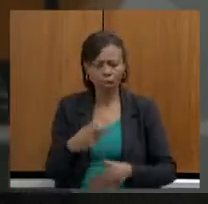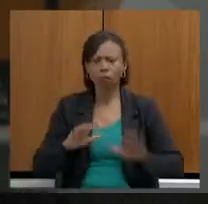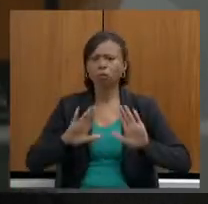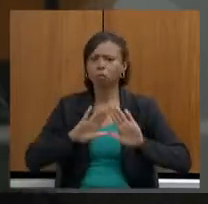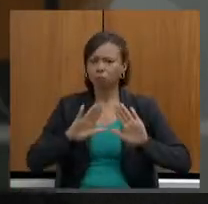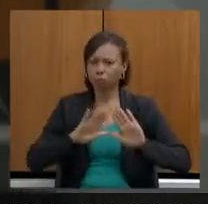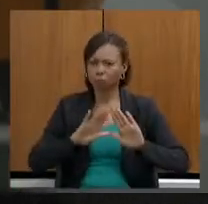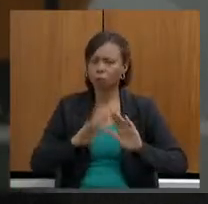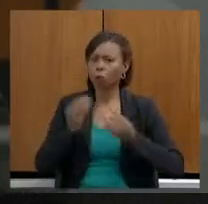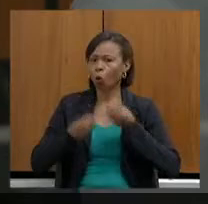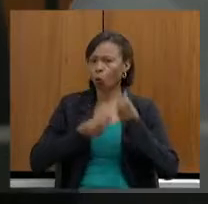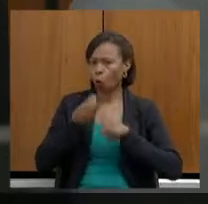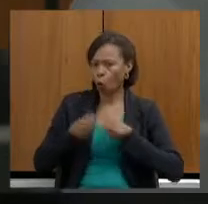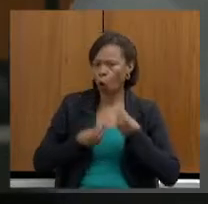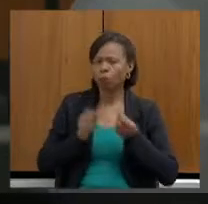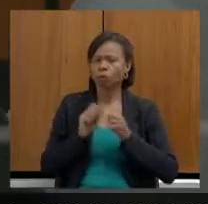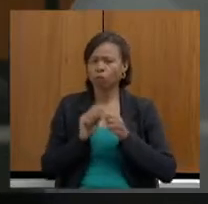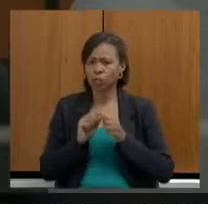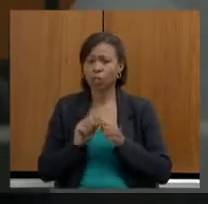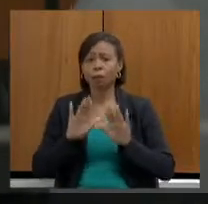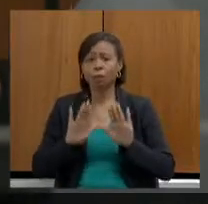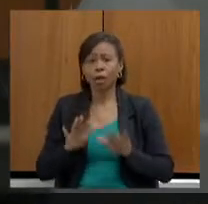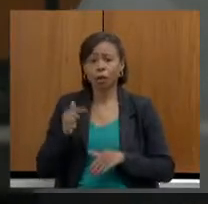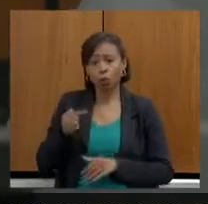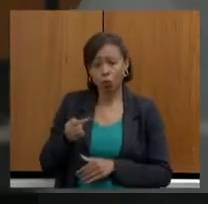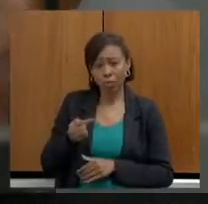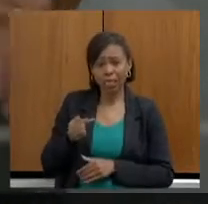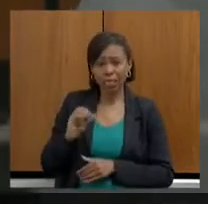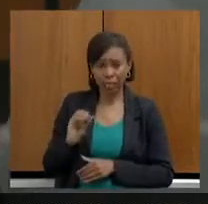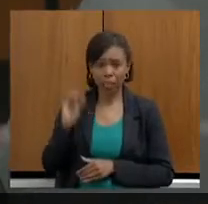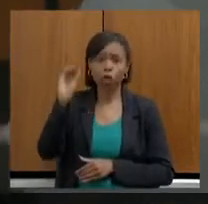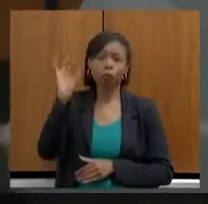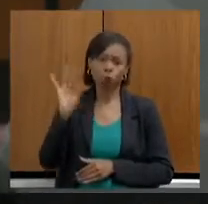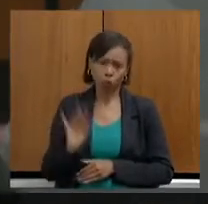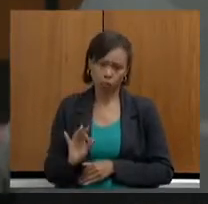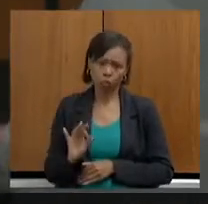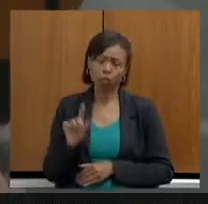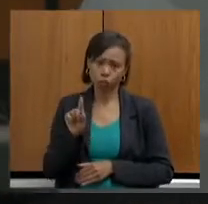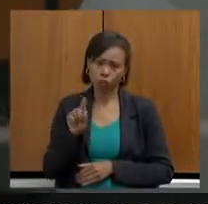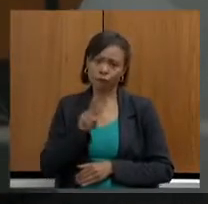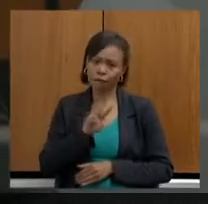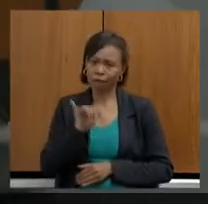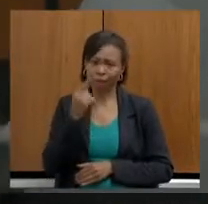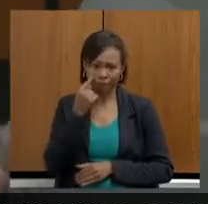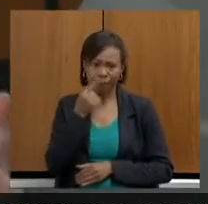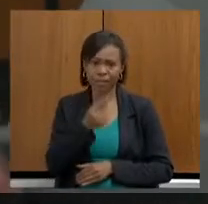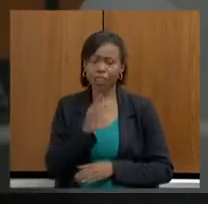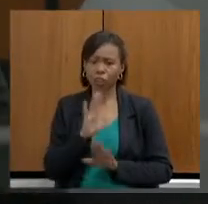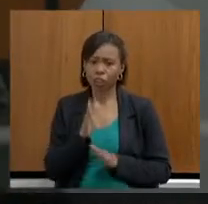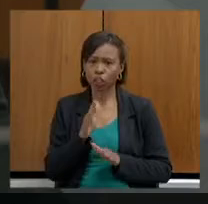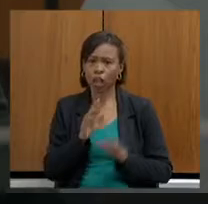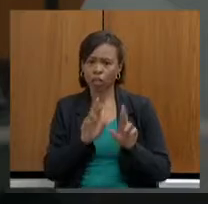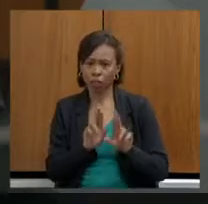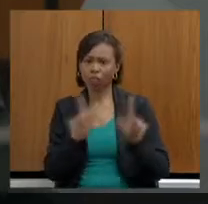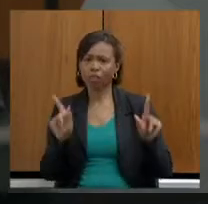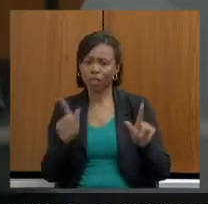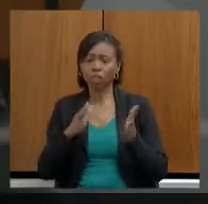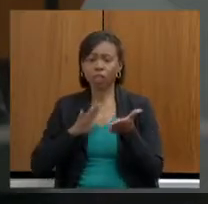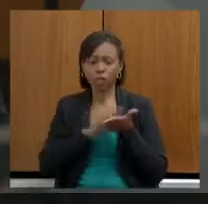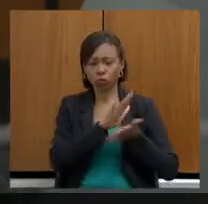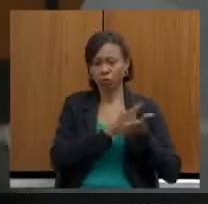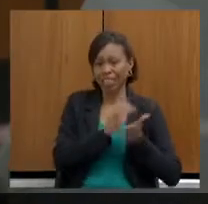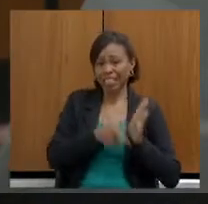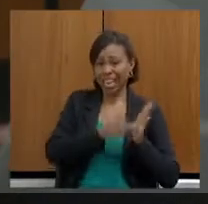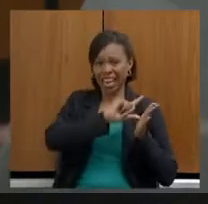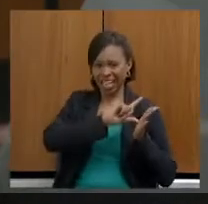casa como isso será feito mas o percentual o seu vai ver que já tá bastante distinto em relação a publicação